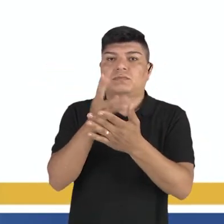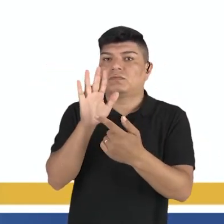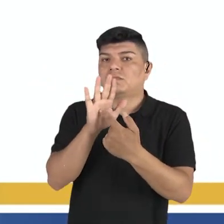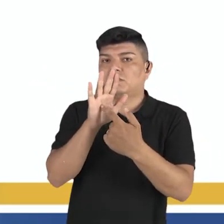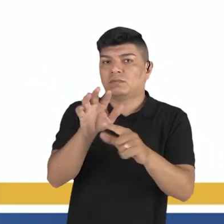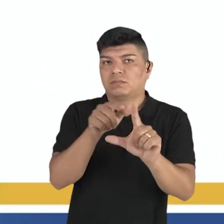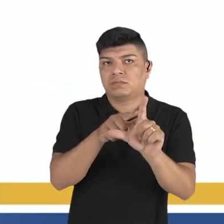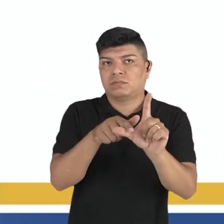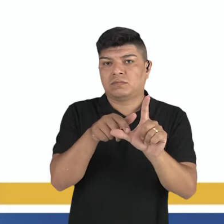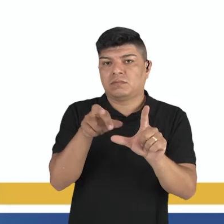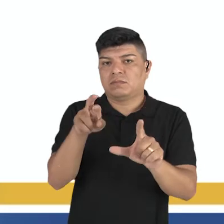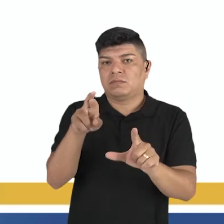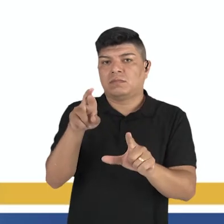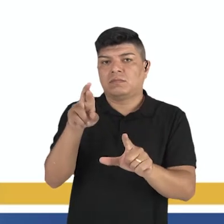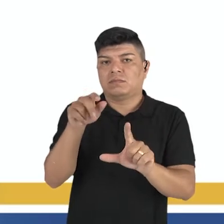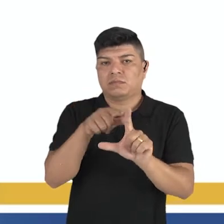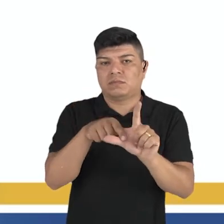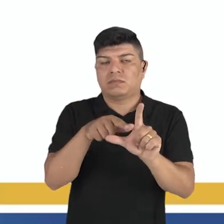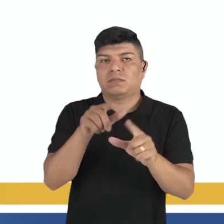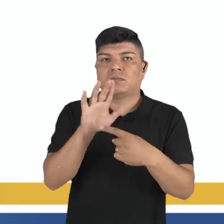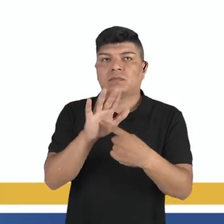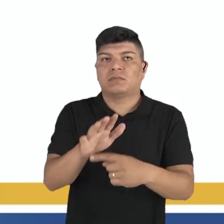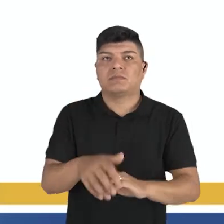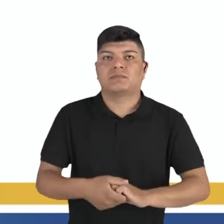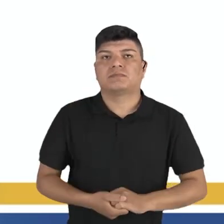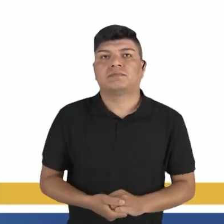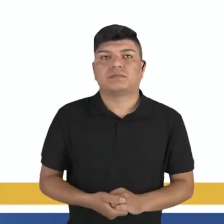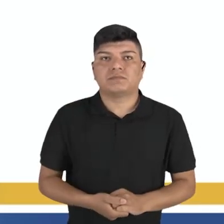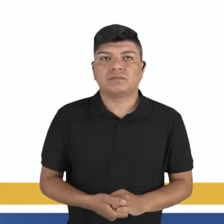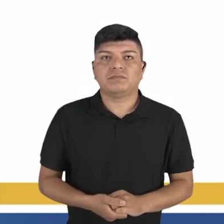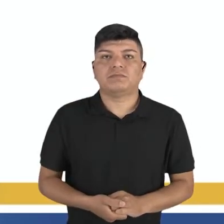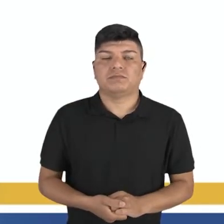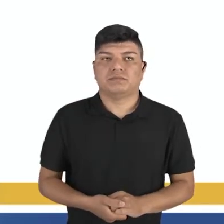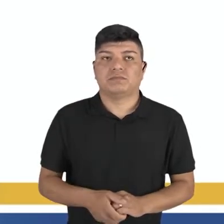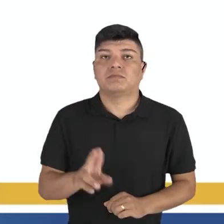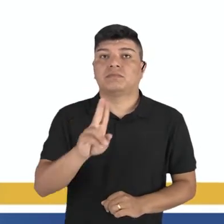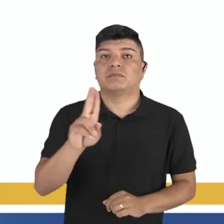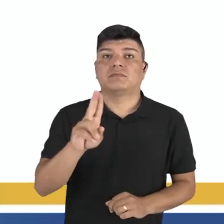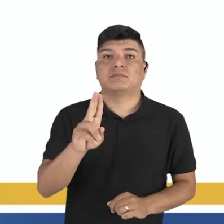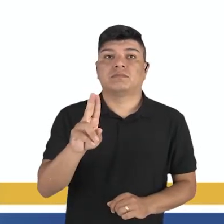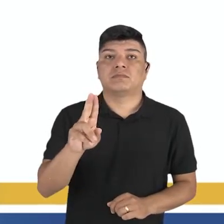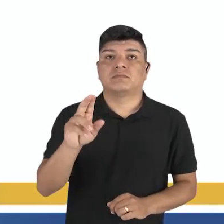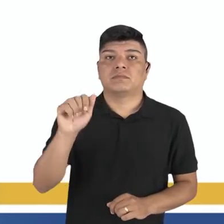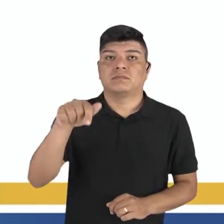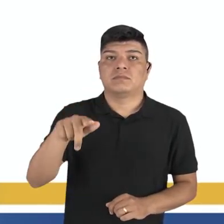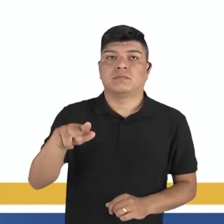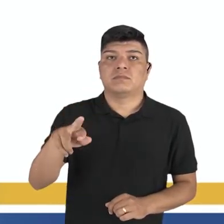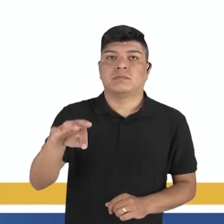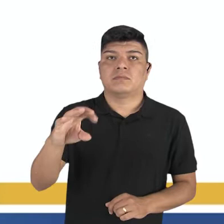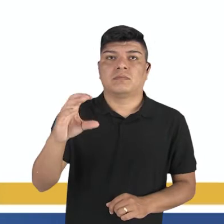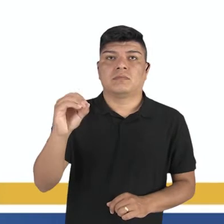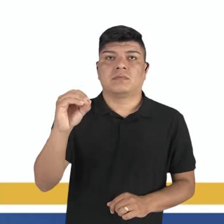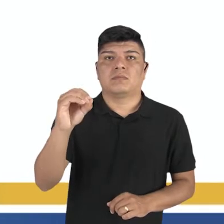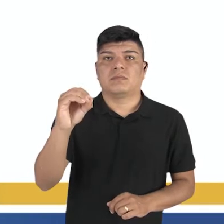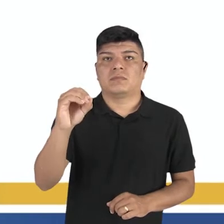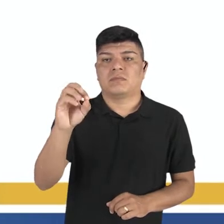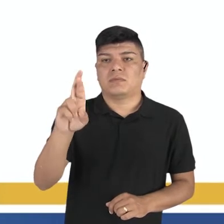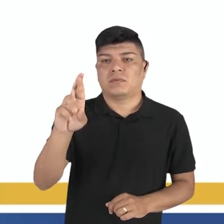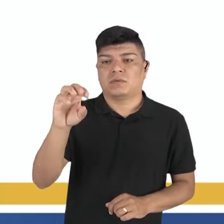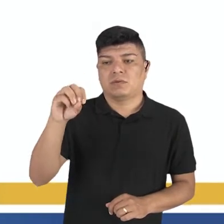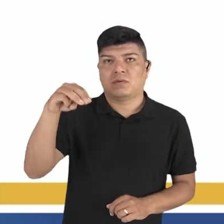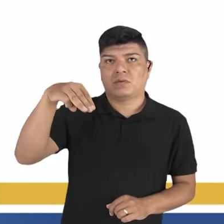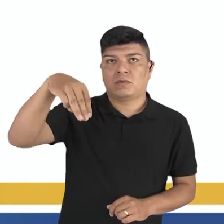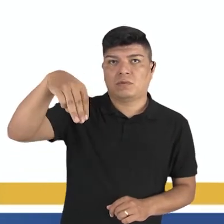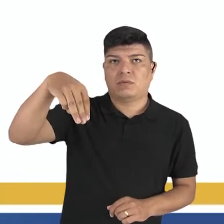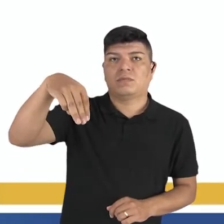lado de um ângulo. Bom, esse ângulo ele recebe o nome de ângulo ROM, né? Eu